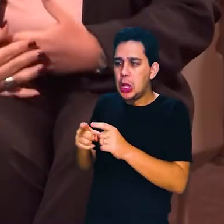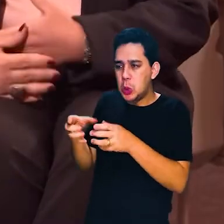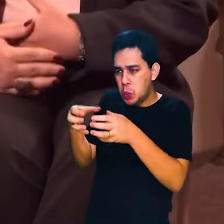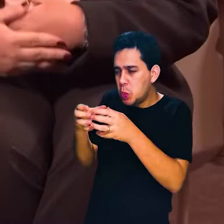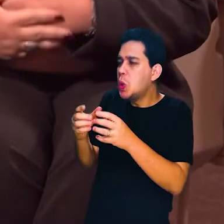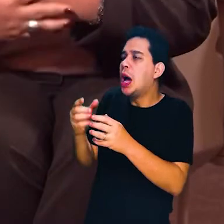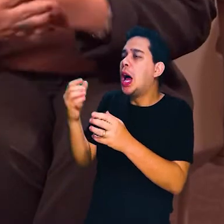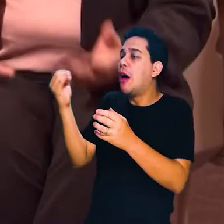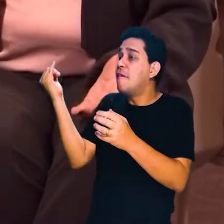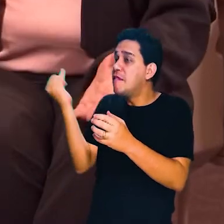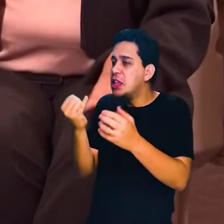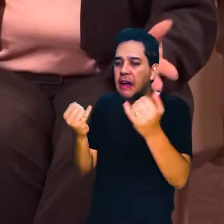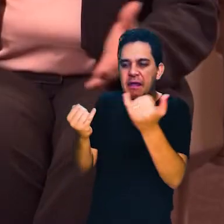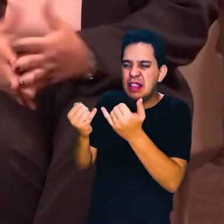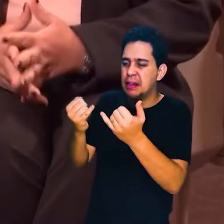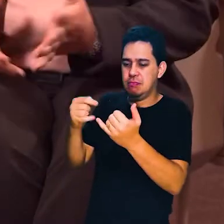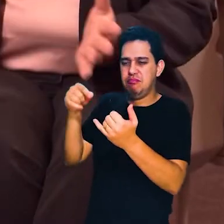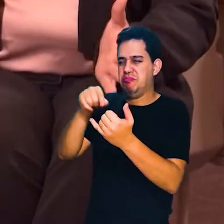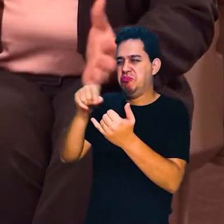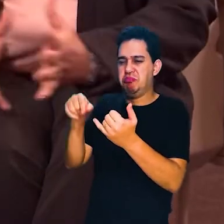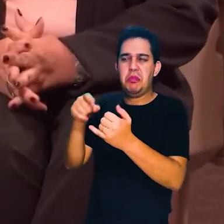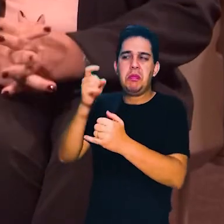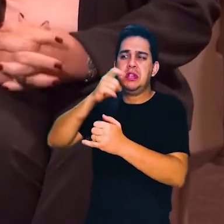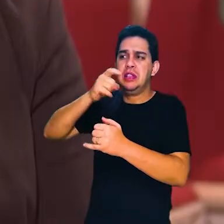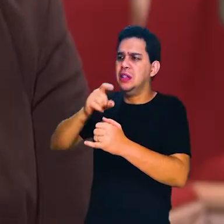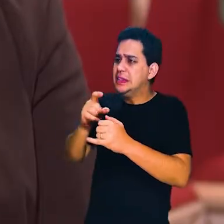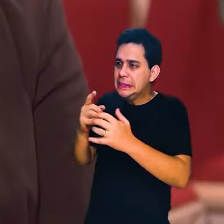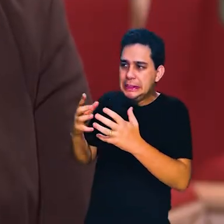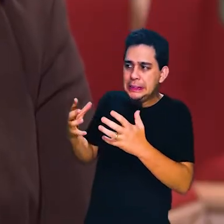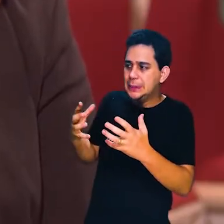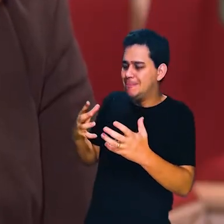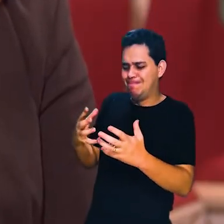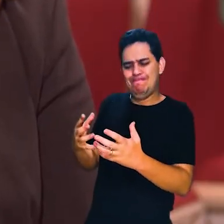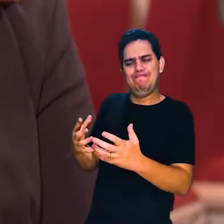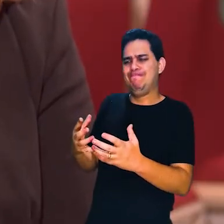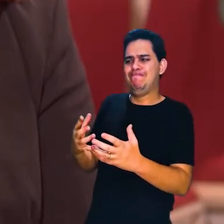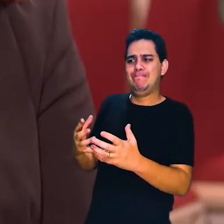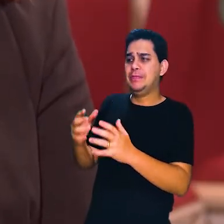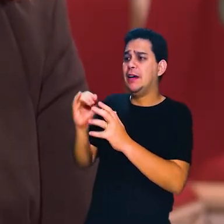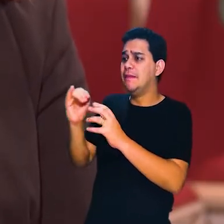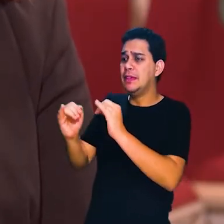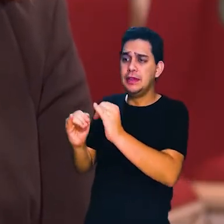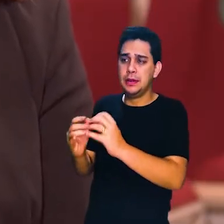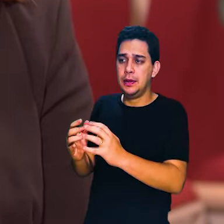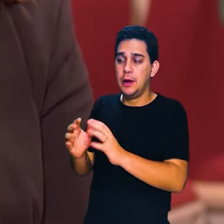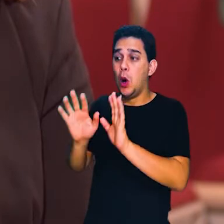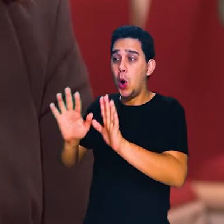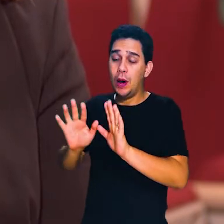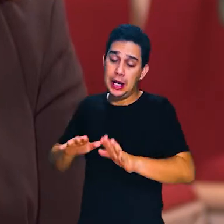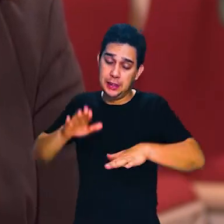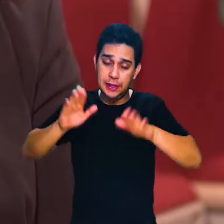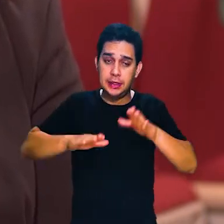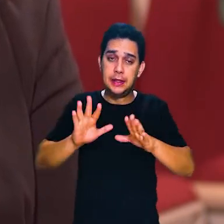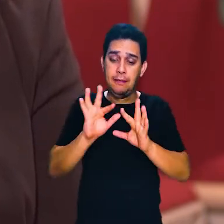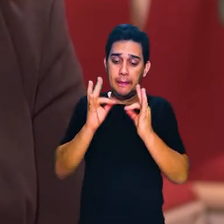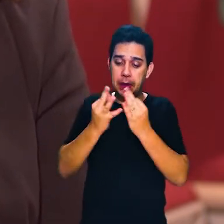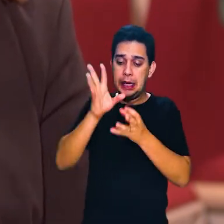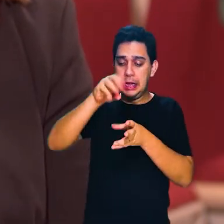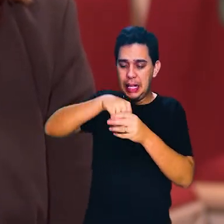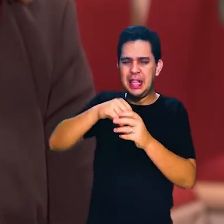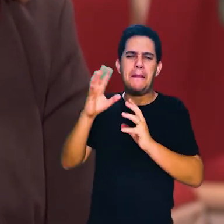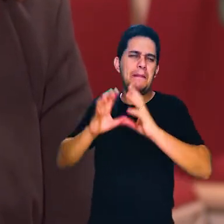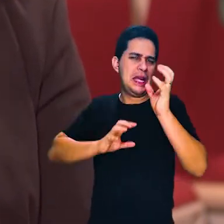políticas impedem até festas de fim de ano. Mas não, com calma, com controle, com muita